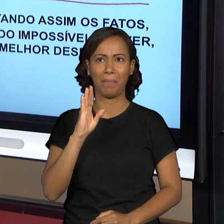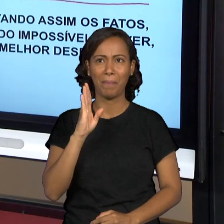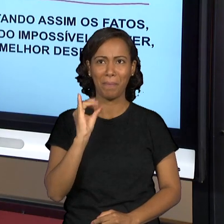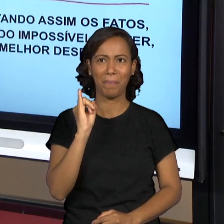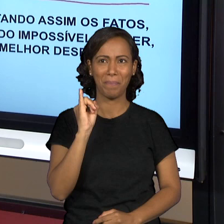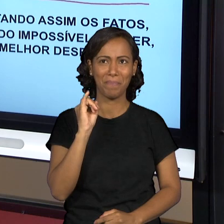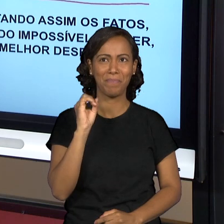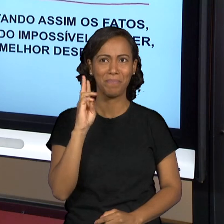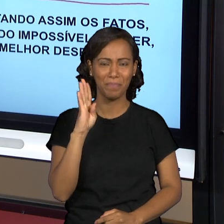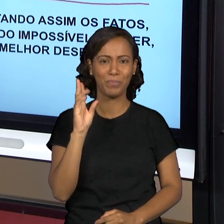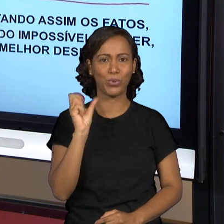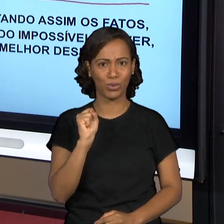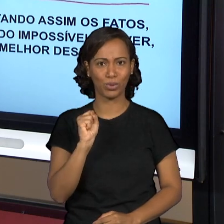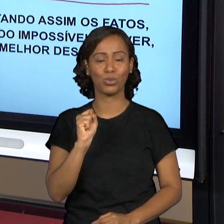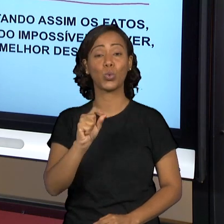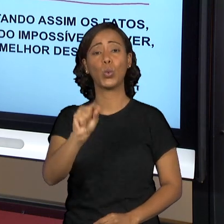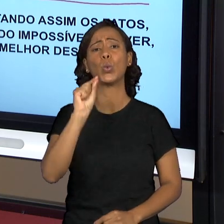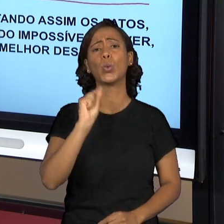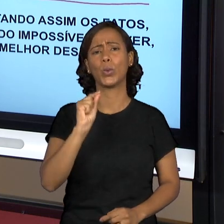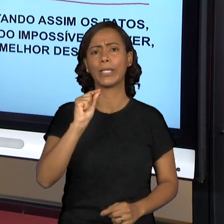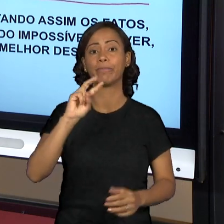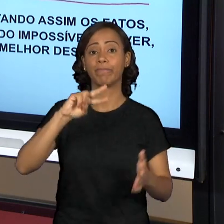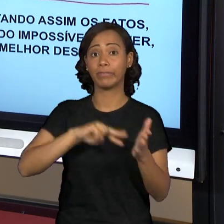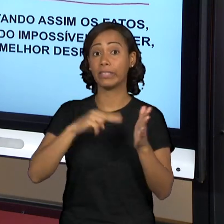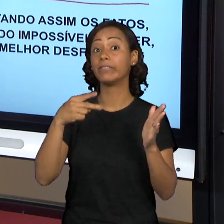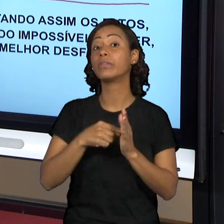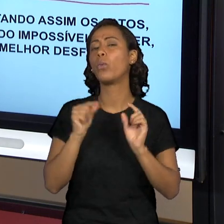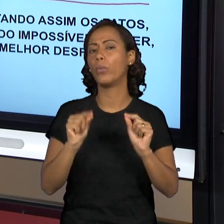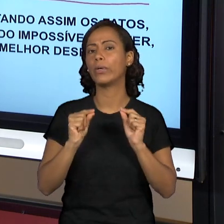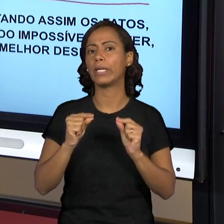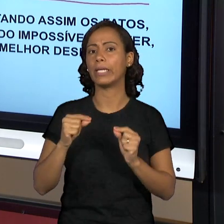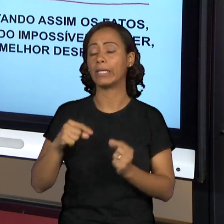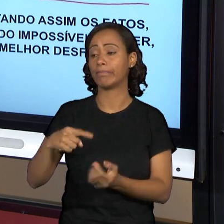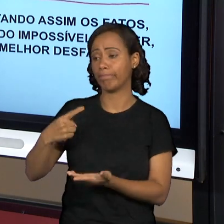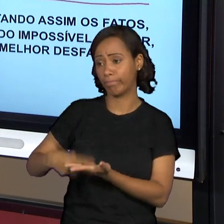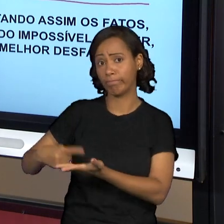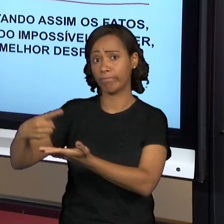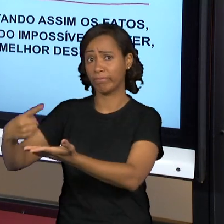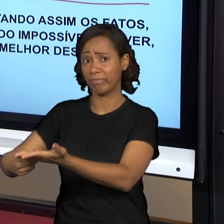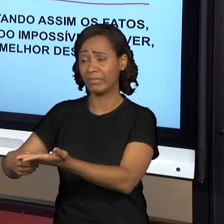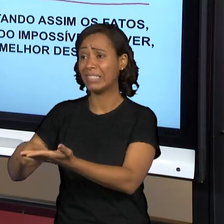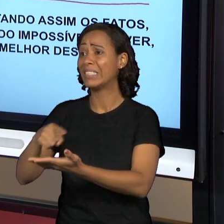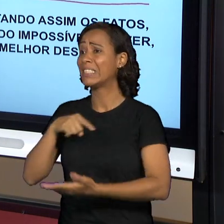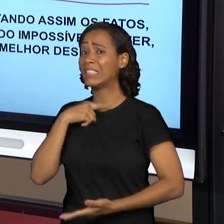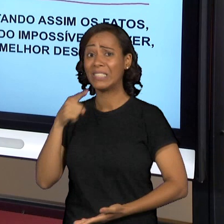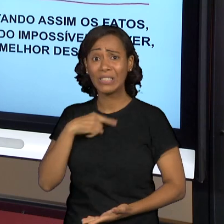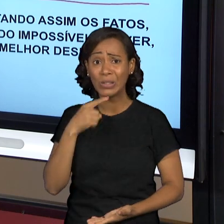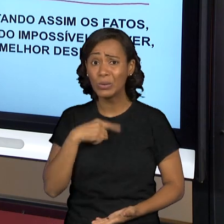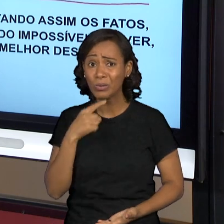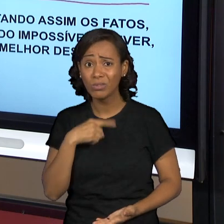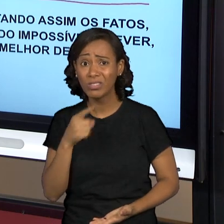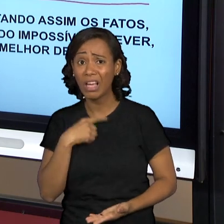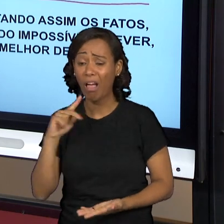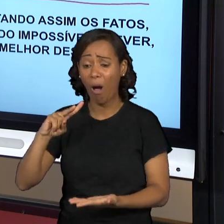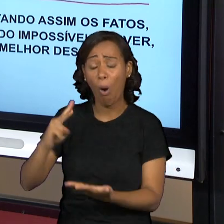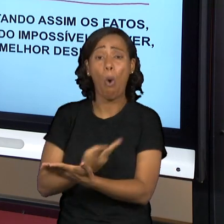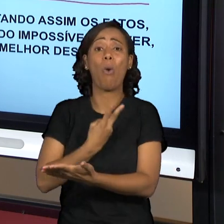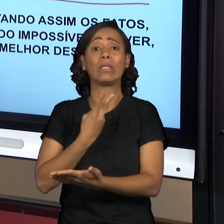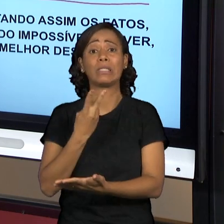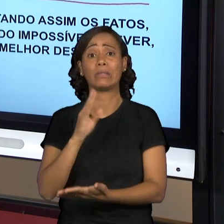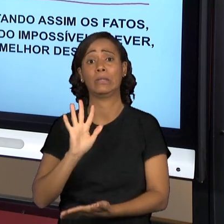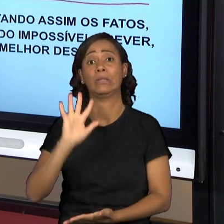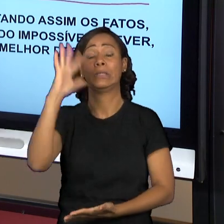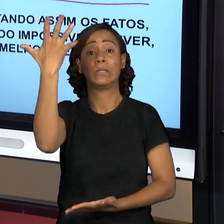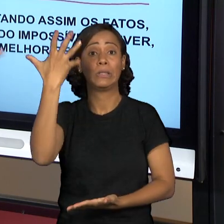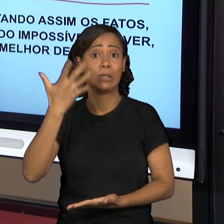dizer assim, olha, já que está dessa forma, já que eu não poderia prever, é uma teoria da previsibilidade, então já que eu